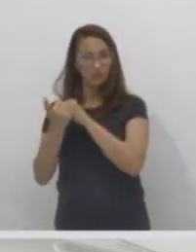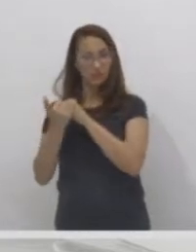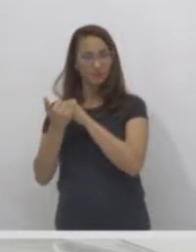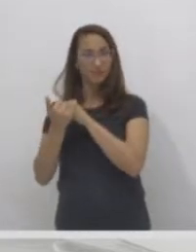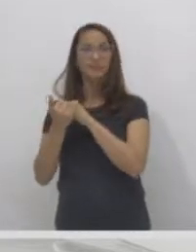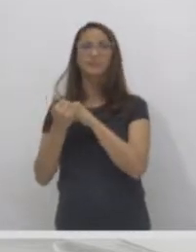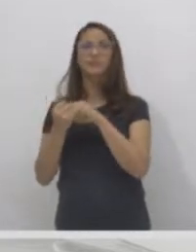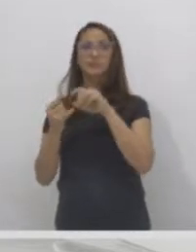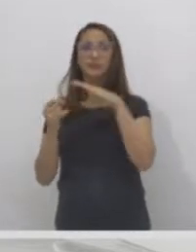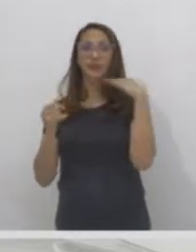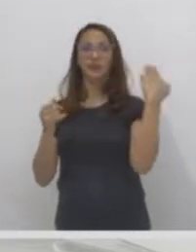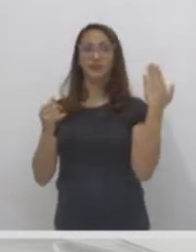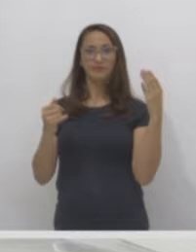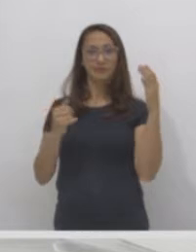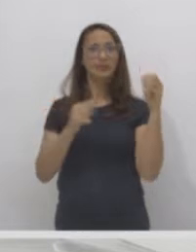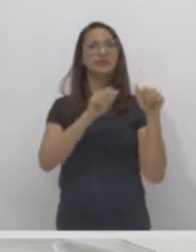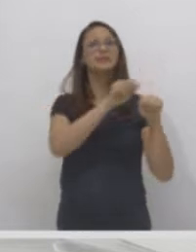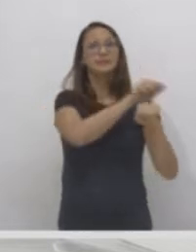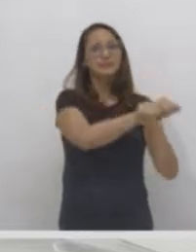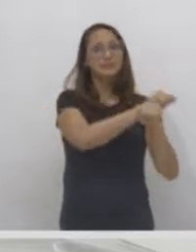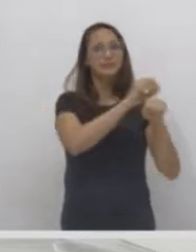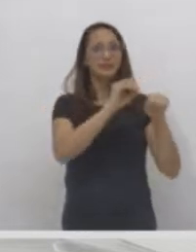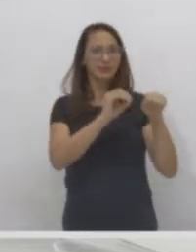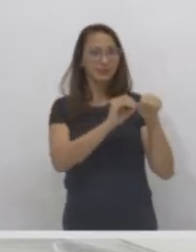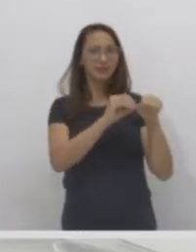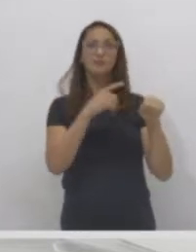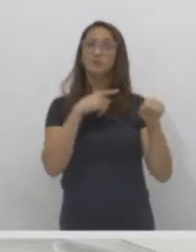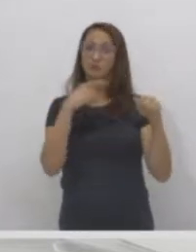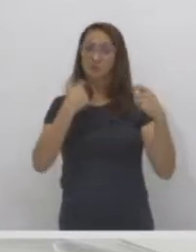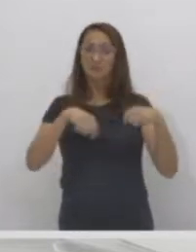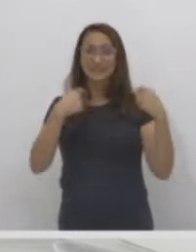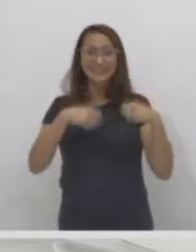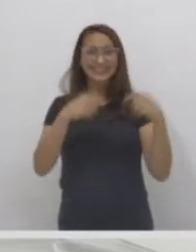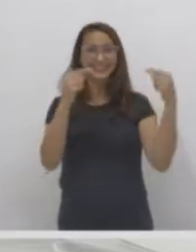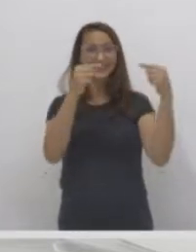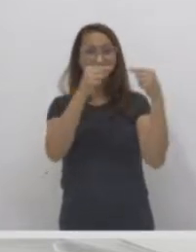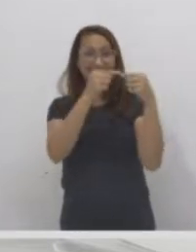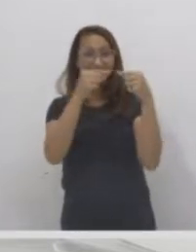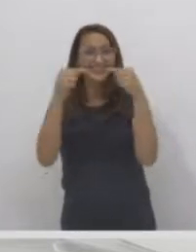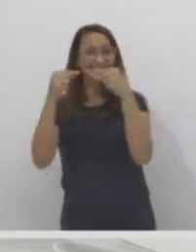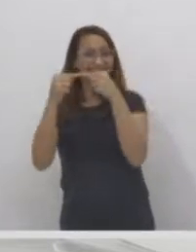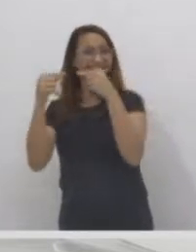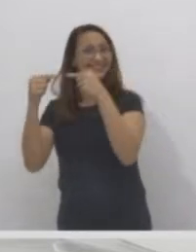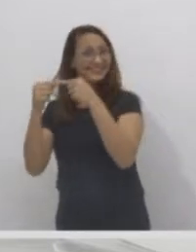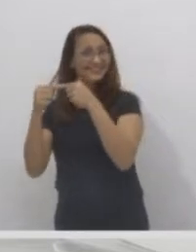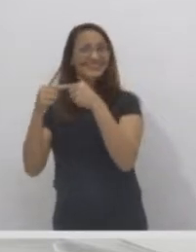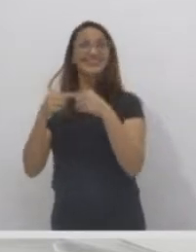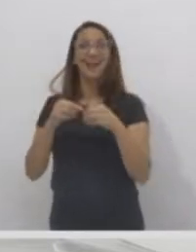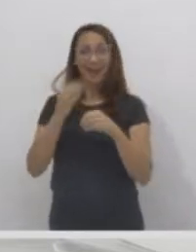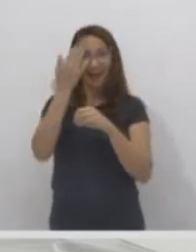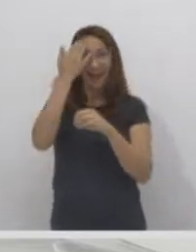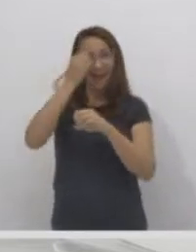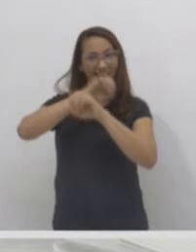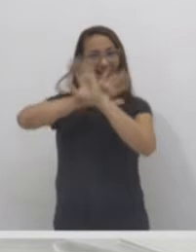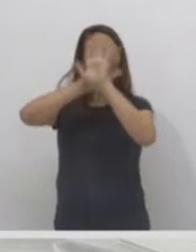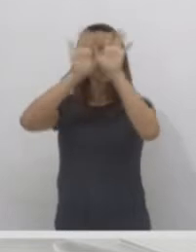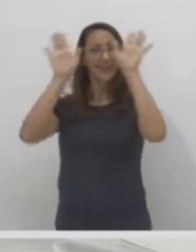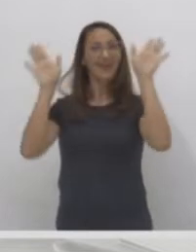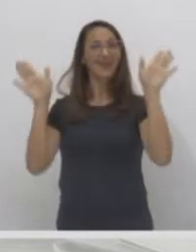artigos, tá ok? Então essas palavras precisam combinar entre si para que elas tenham sentido na frase, para que